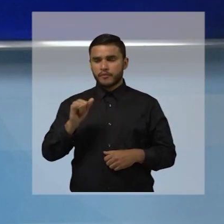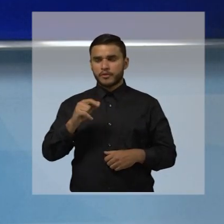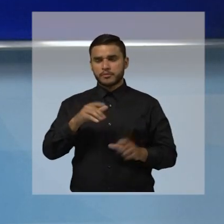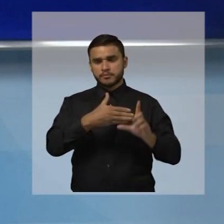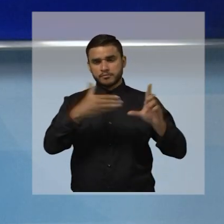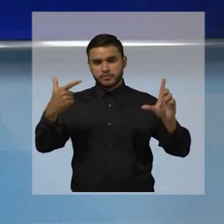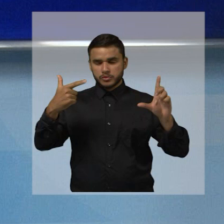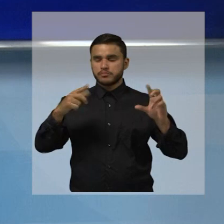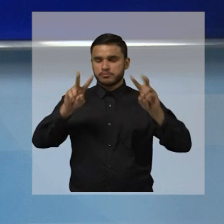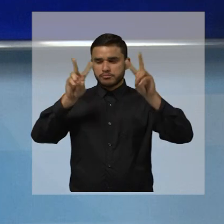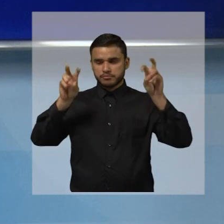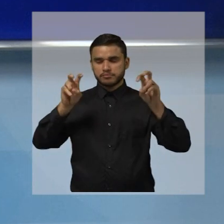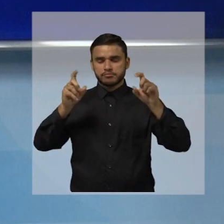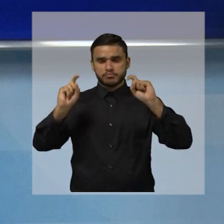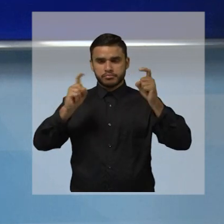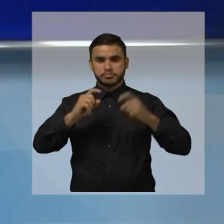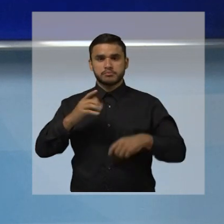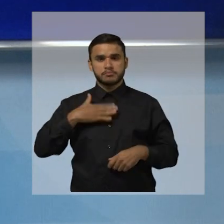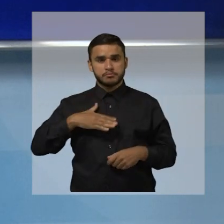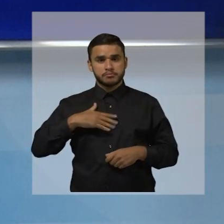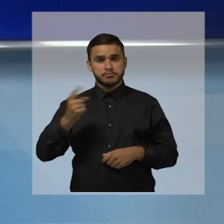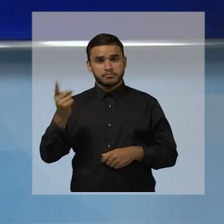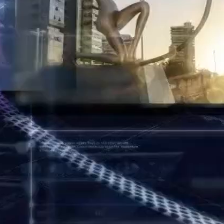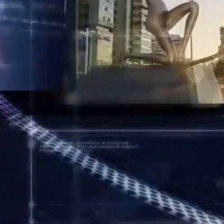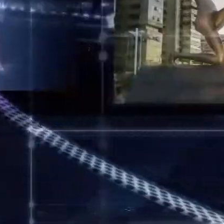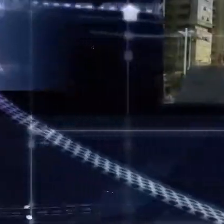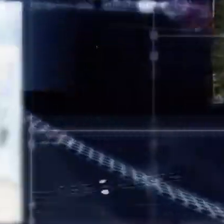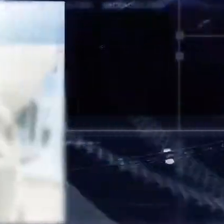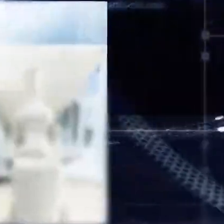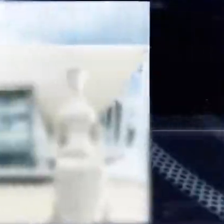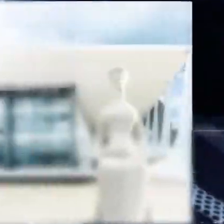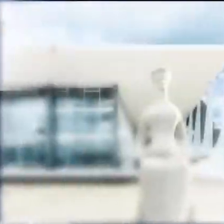fazer o nosso primeiro intervalo e já voltamos.